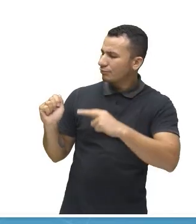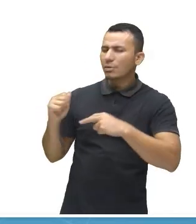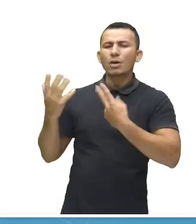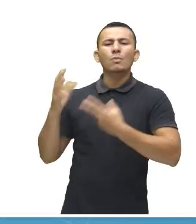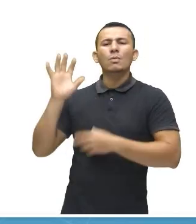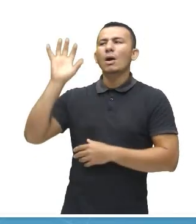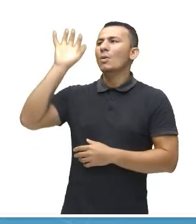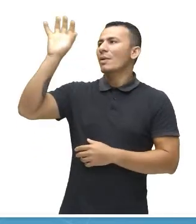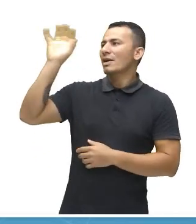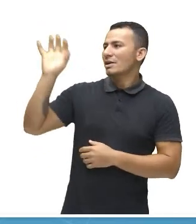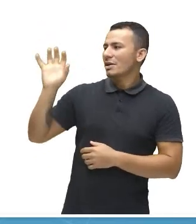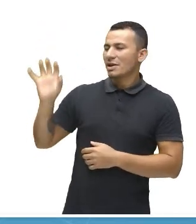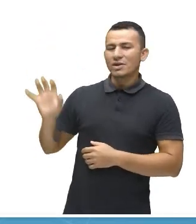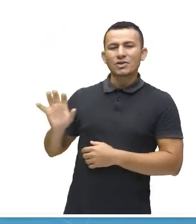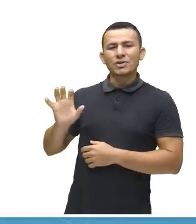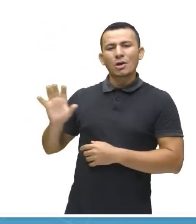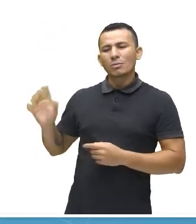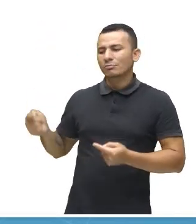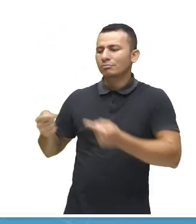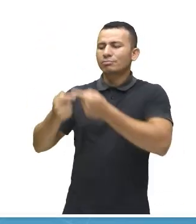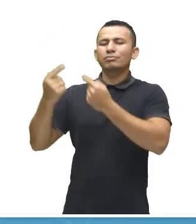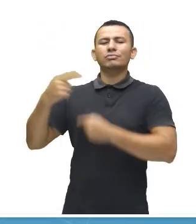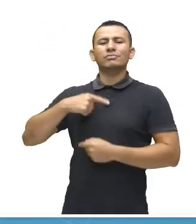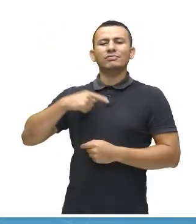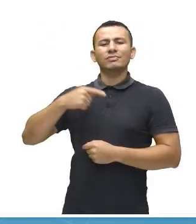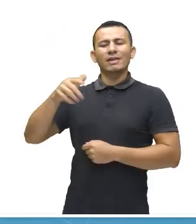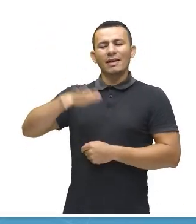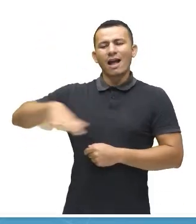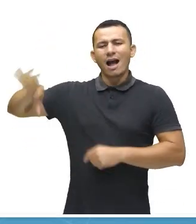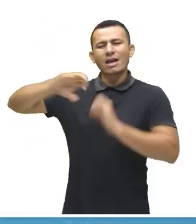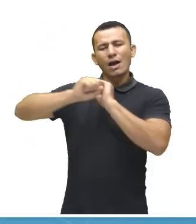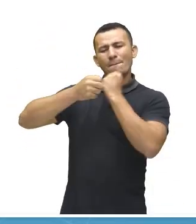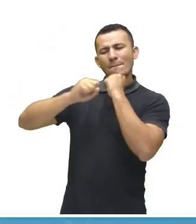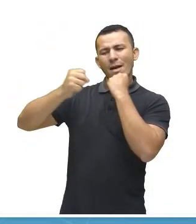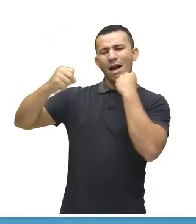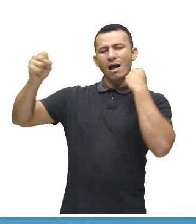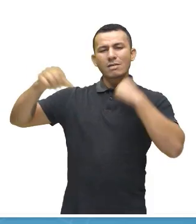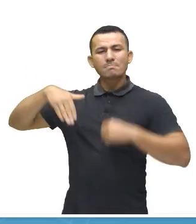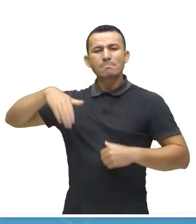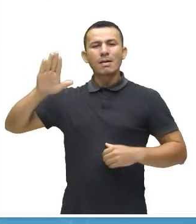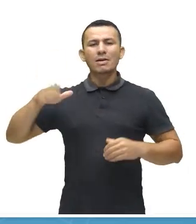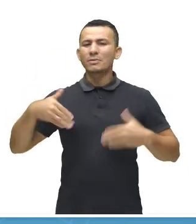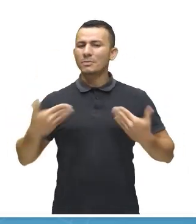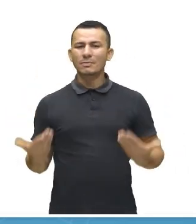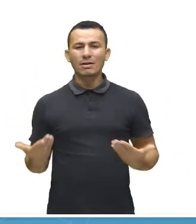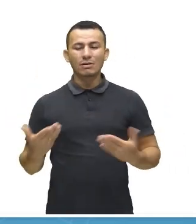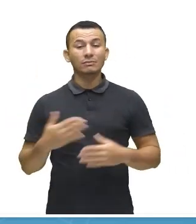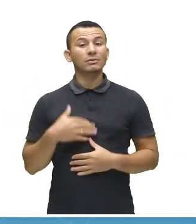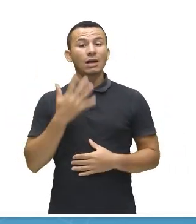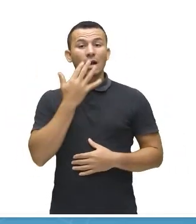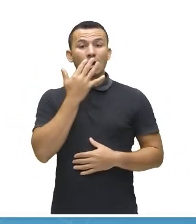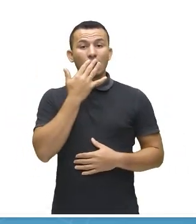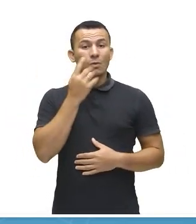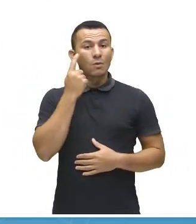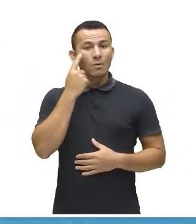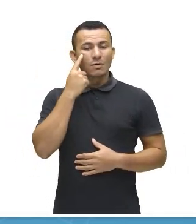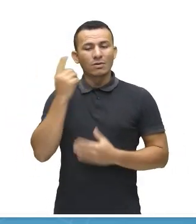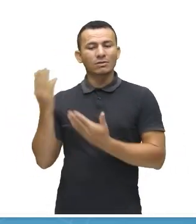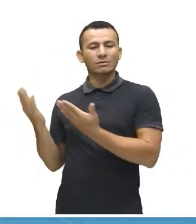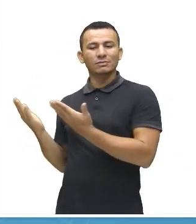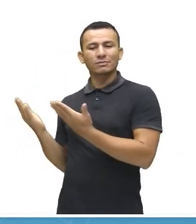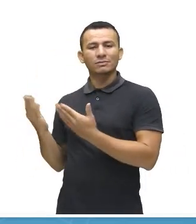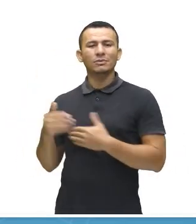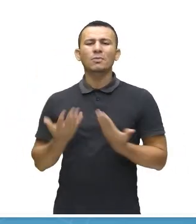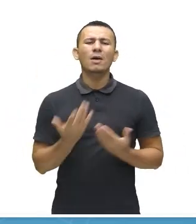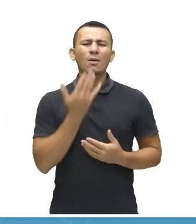do Brasil que possui a maior extensão territorial. Então, tá nítido aí, né, gente? A cor que tá predominando